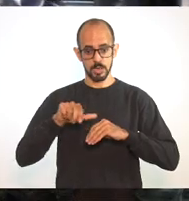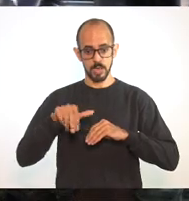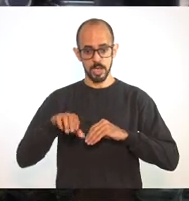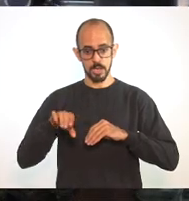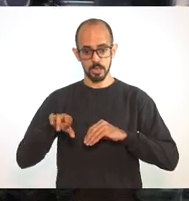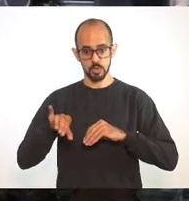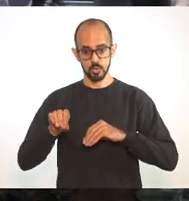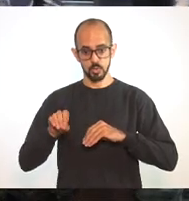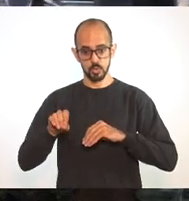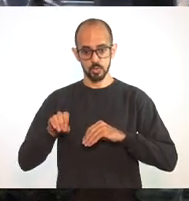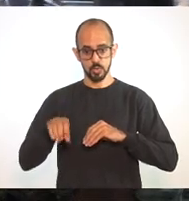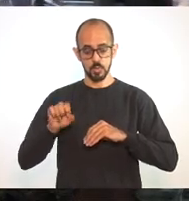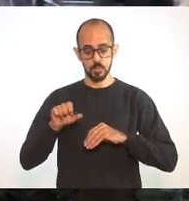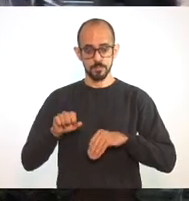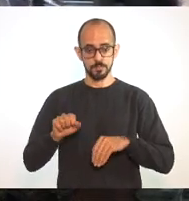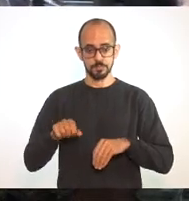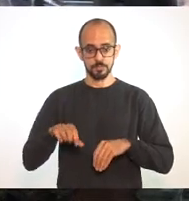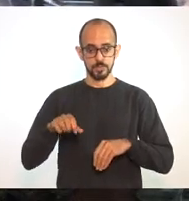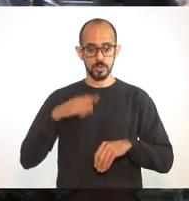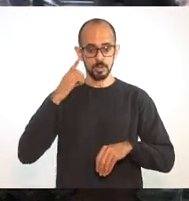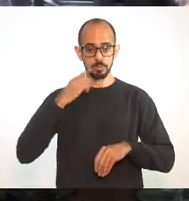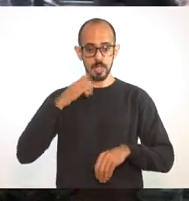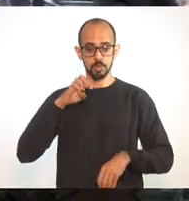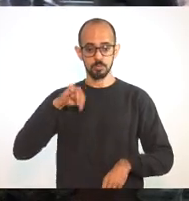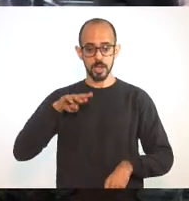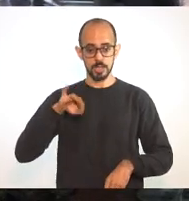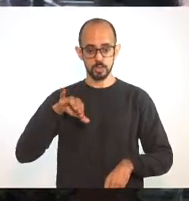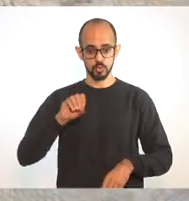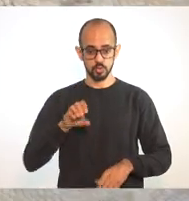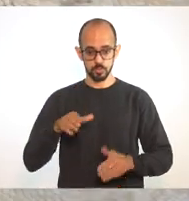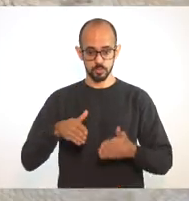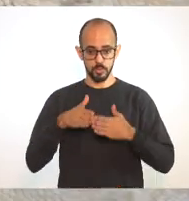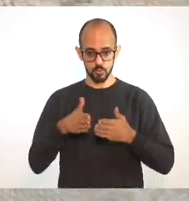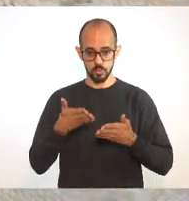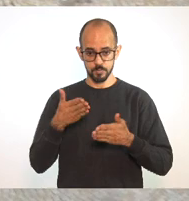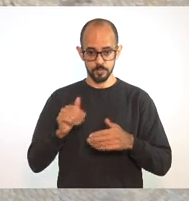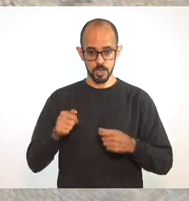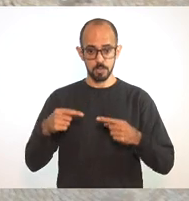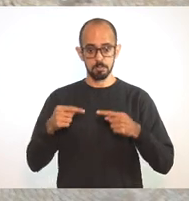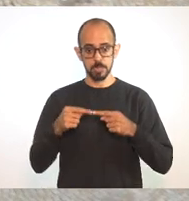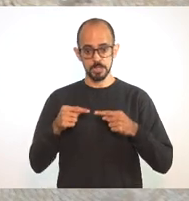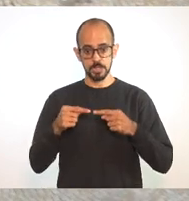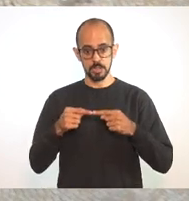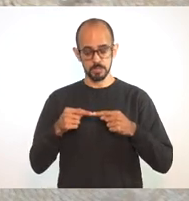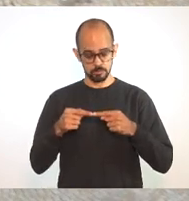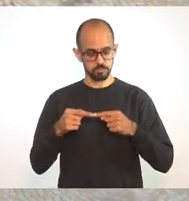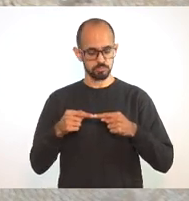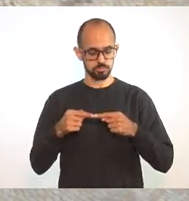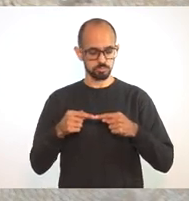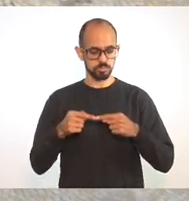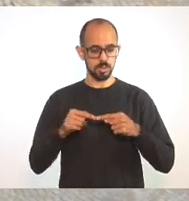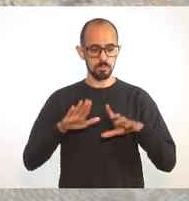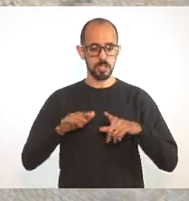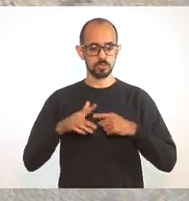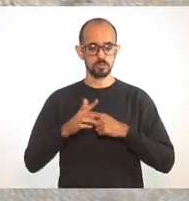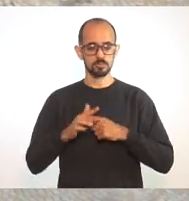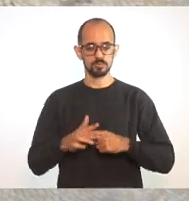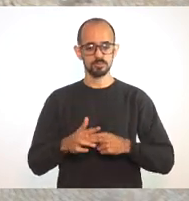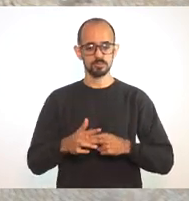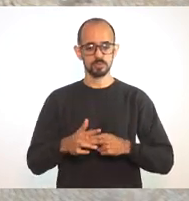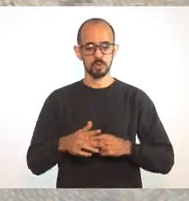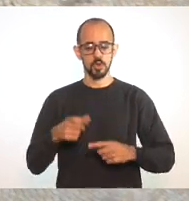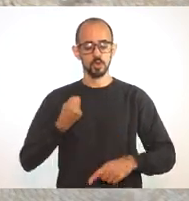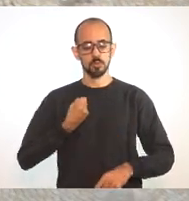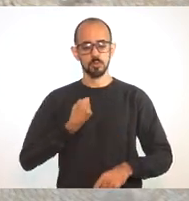Constituição e Justiça, deputado Márcio Pacheco. Senhora Presidente, o parecer é favorável com subemenda às emendas 2